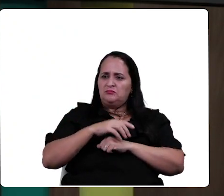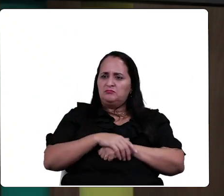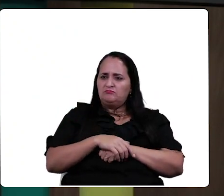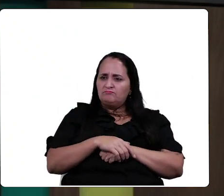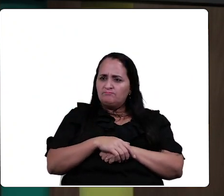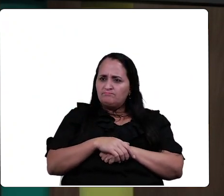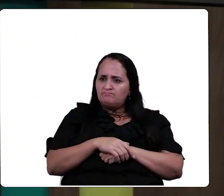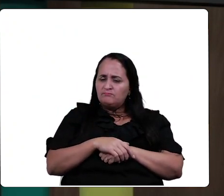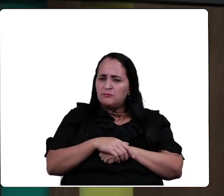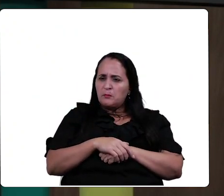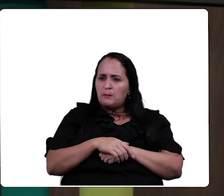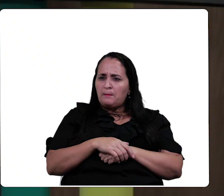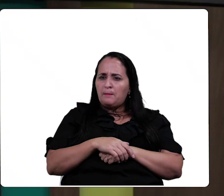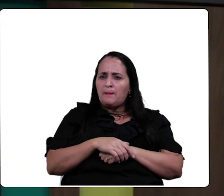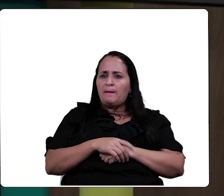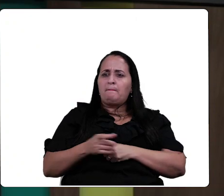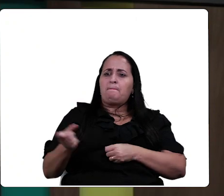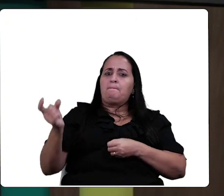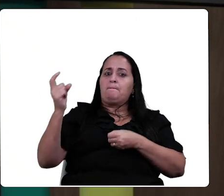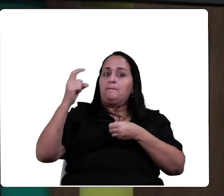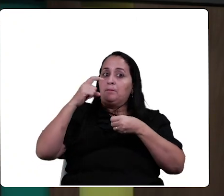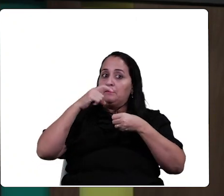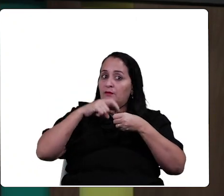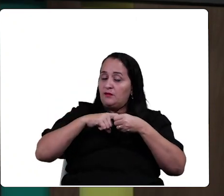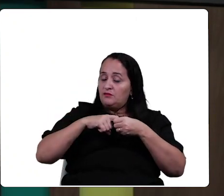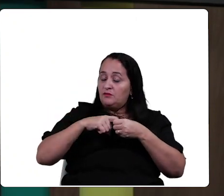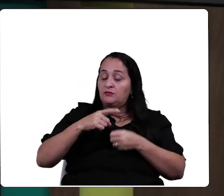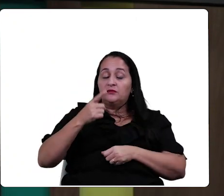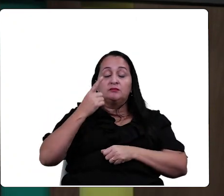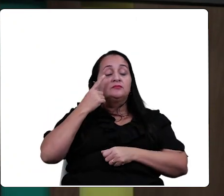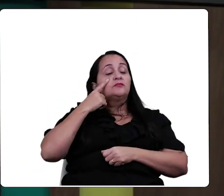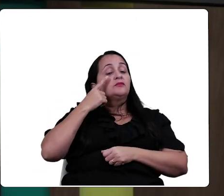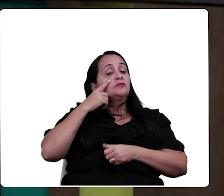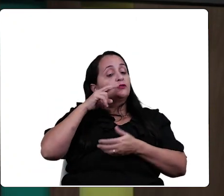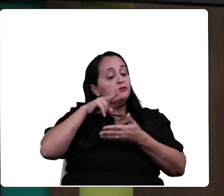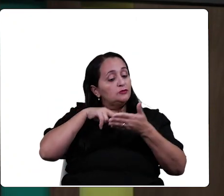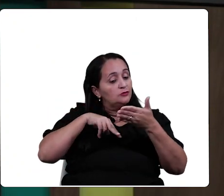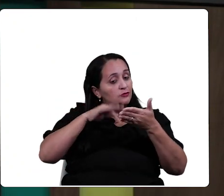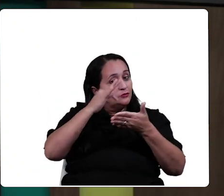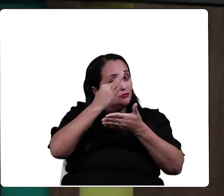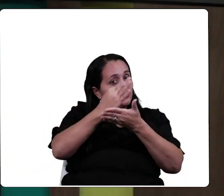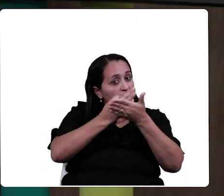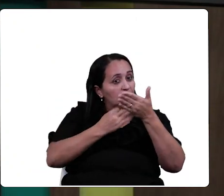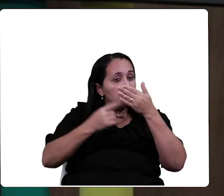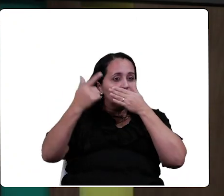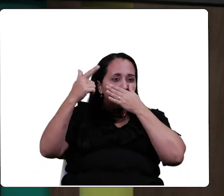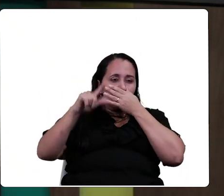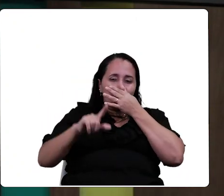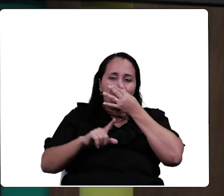Caparelli. Vamos precisar voltar, retomar a leitura do texto.